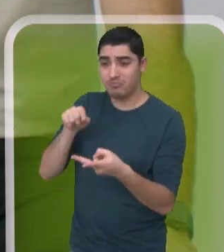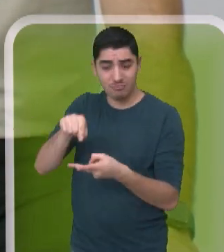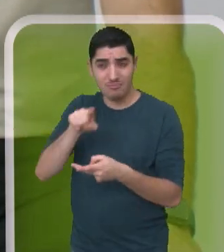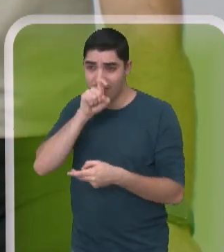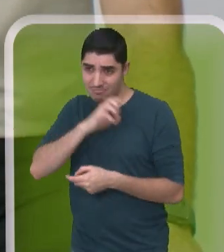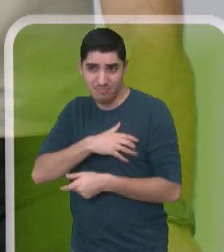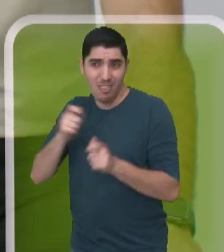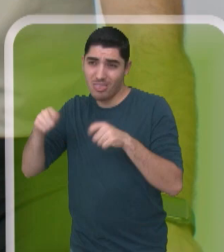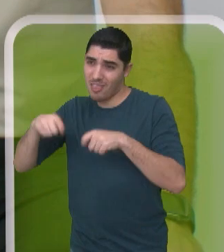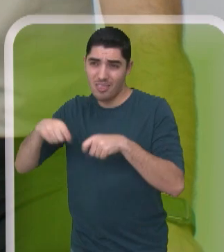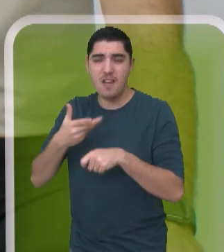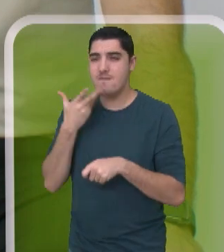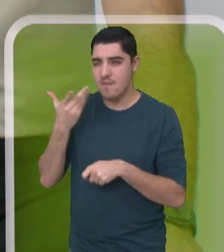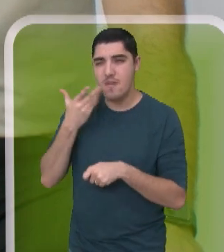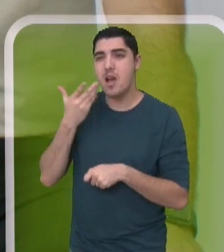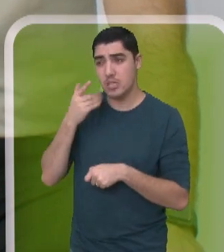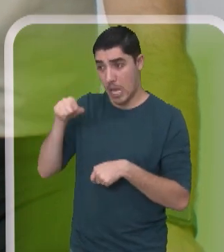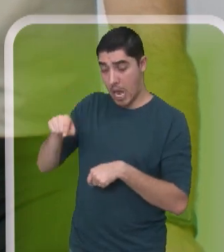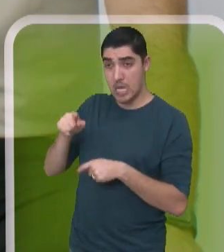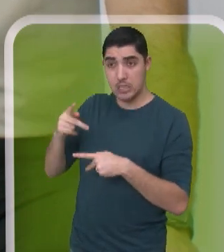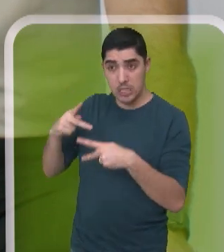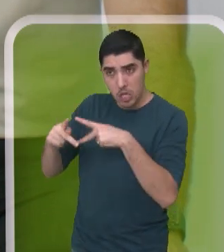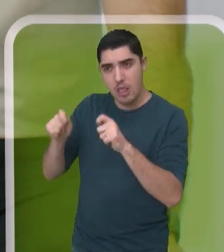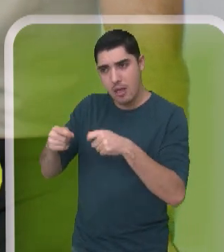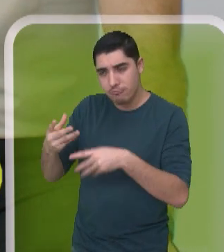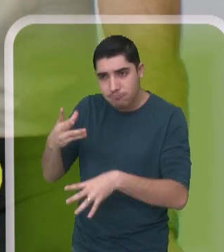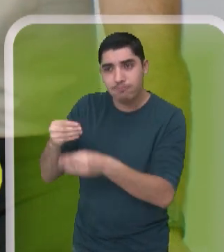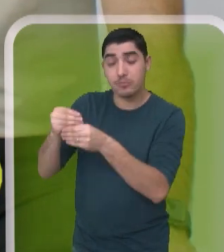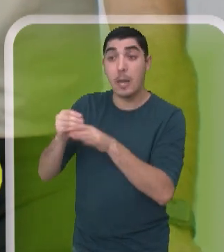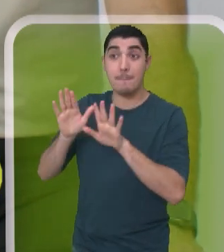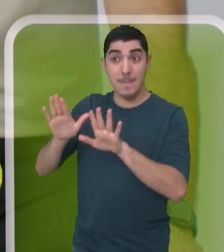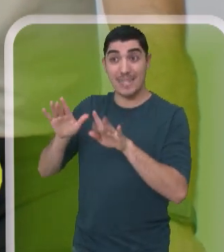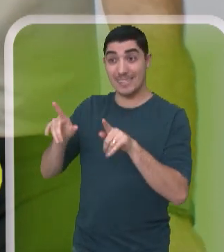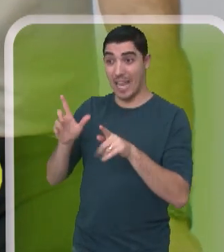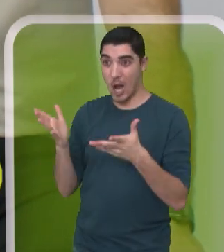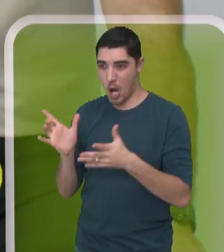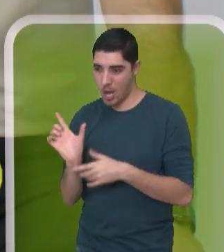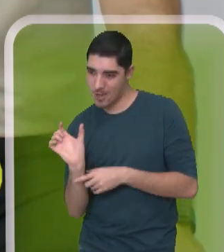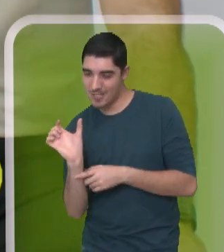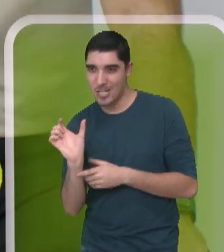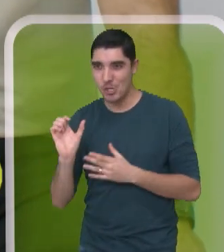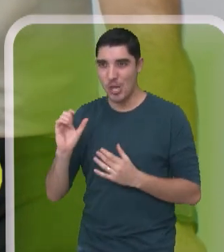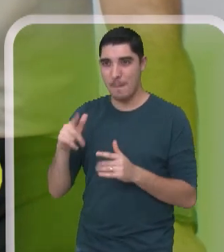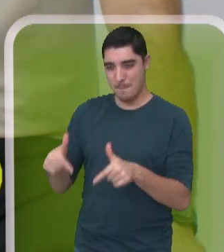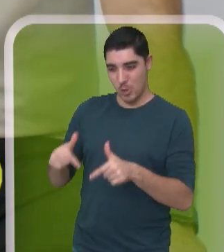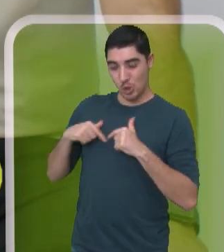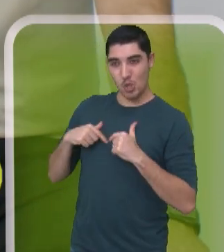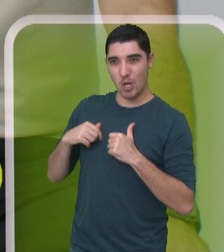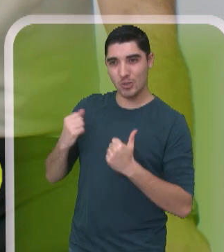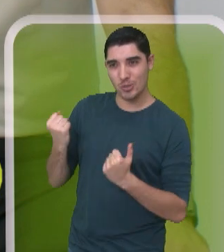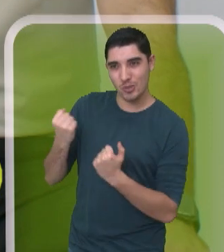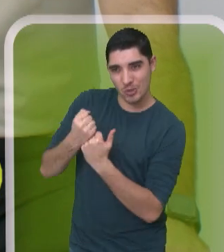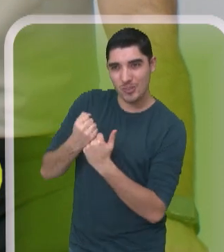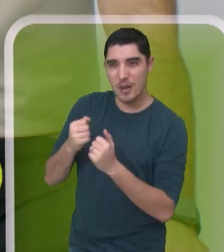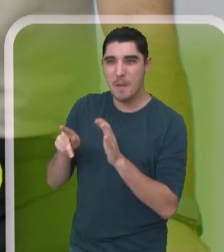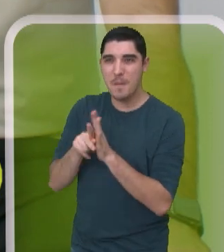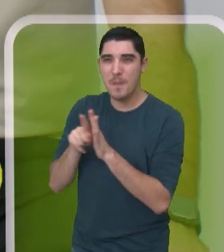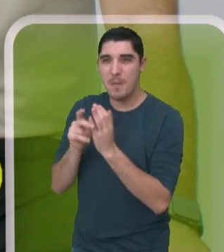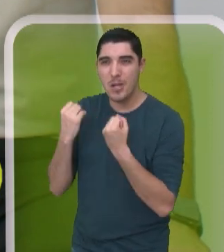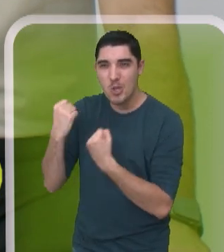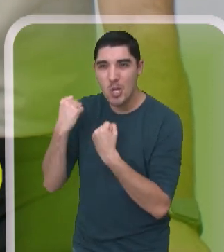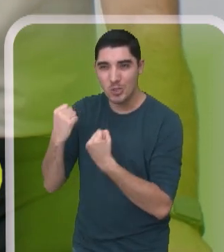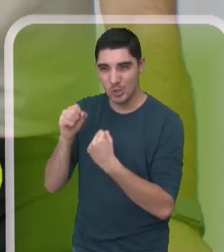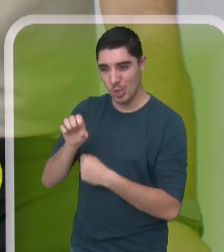agregar muito aí no São José. Também o programa sócio-torcedor, já estamos em desenvolvimento, teremos vários planos, né, para o